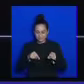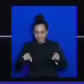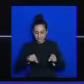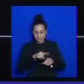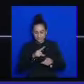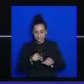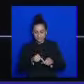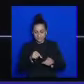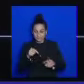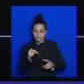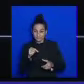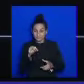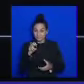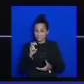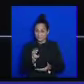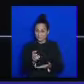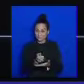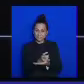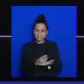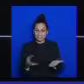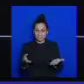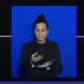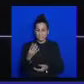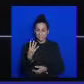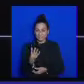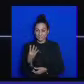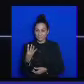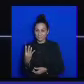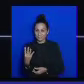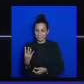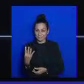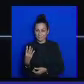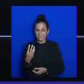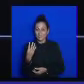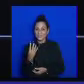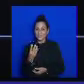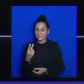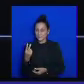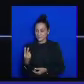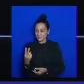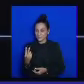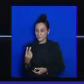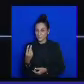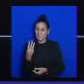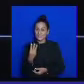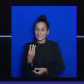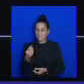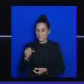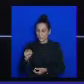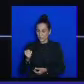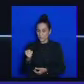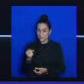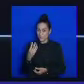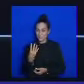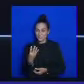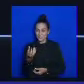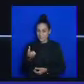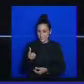as 5 dezenas sorteadas da quina de hoje. 44, 42,